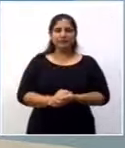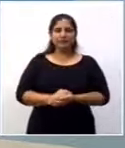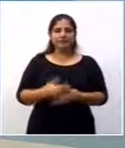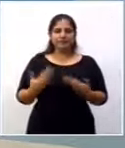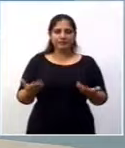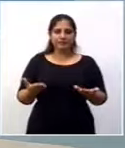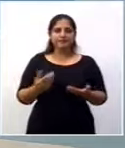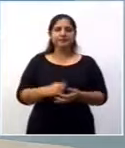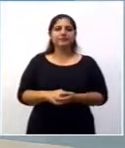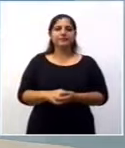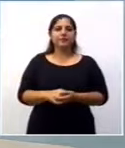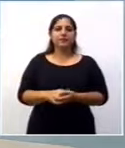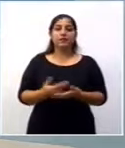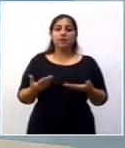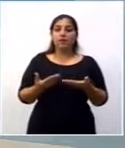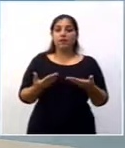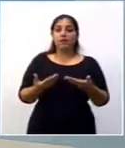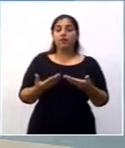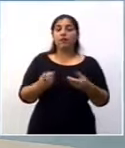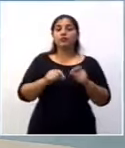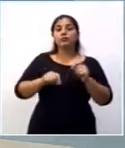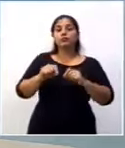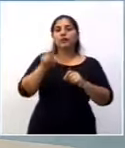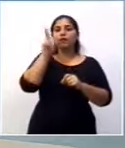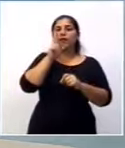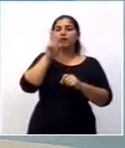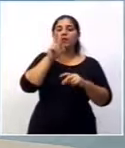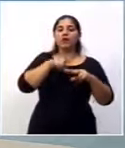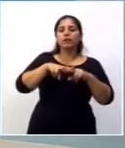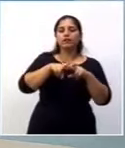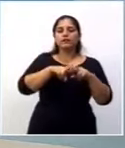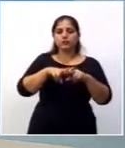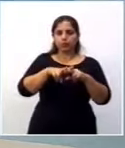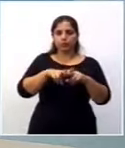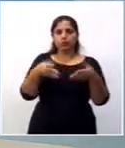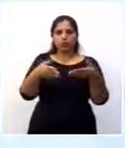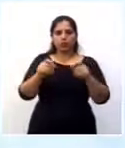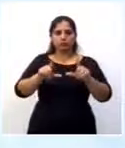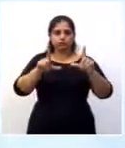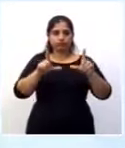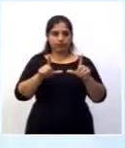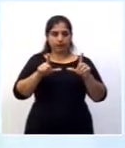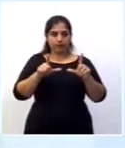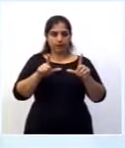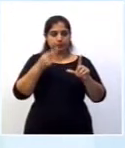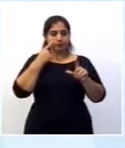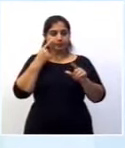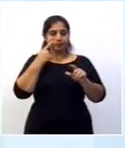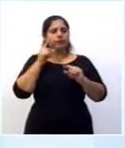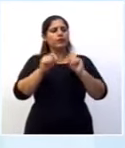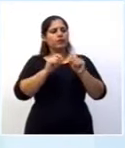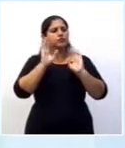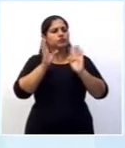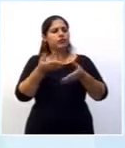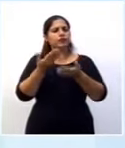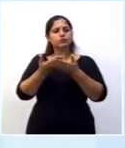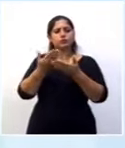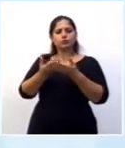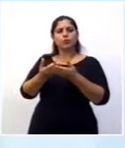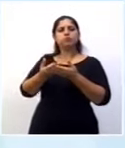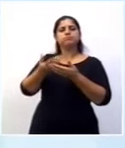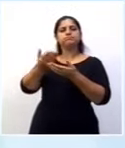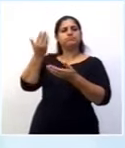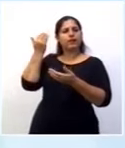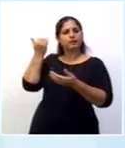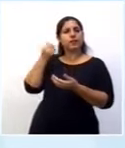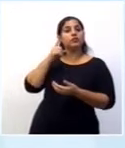vamos lá. A gente vai ter um momento aqui que é hora de relembrar. Vai aparecer para vocês aí na tela o que nós vimos na aula passada. A aula